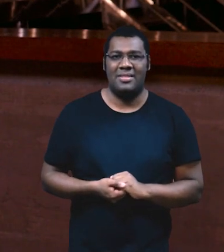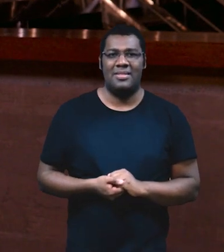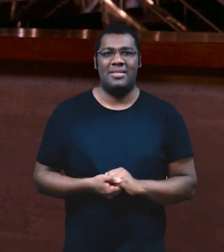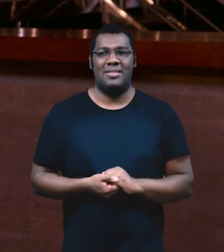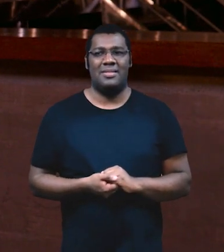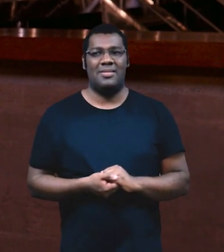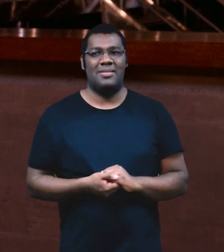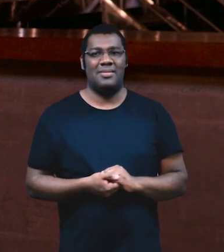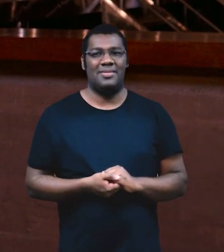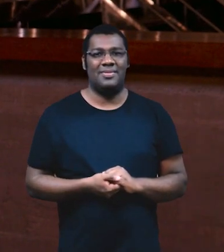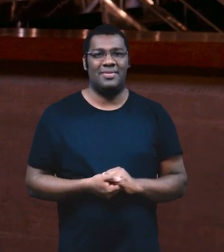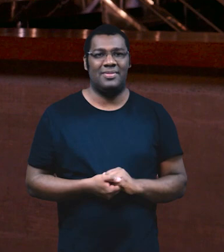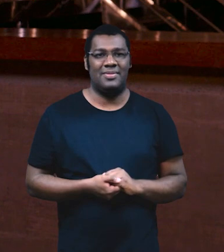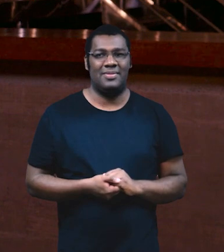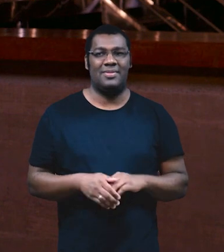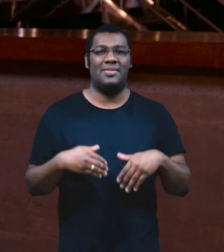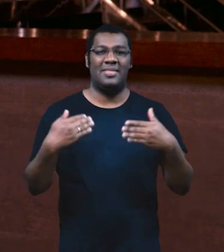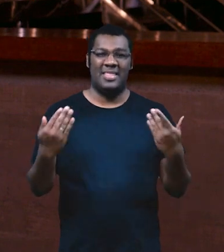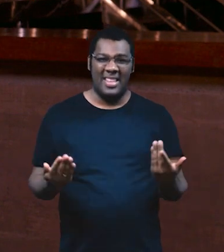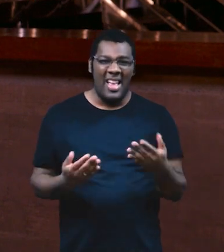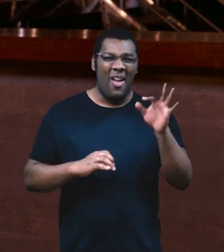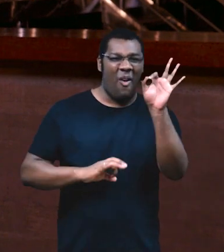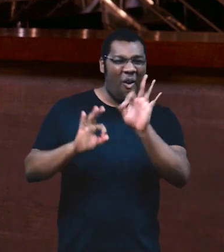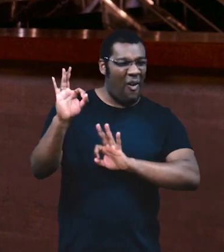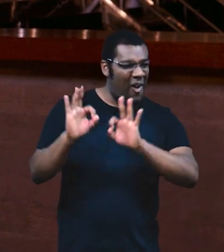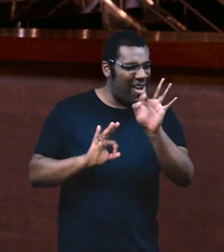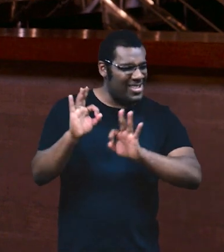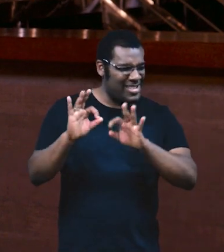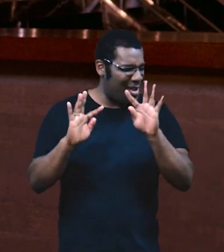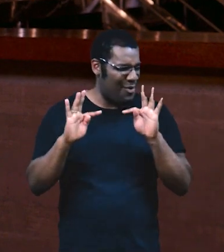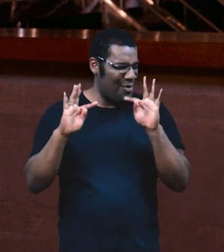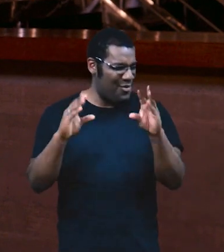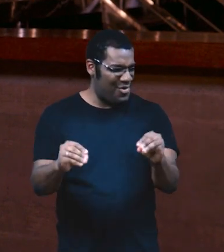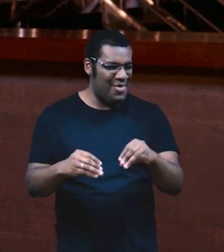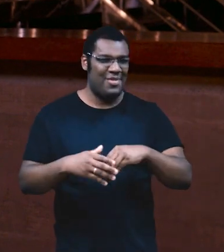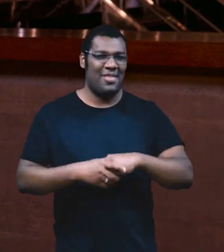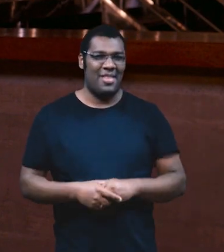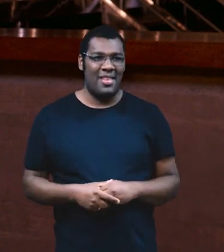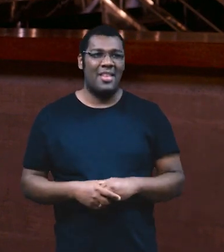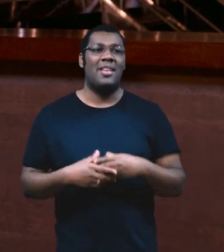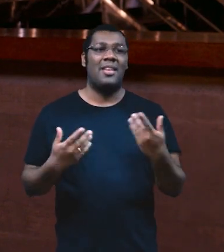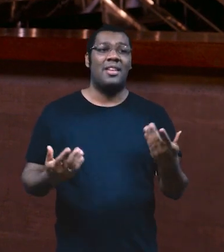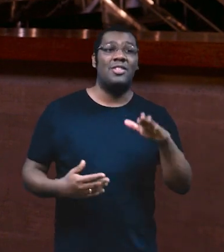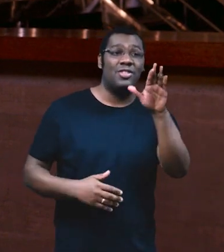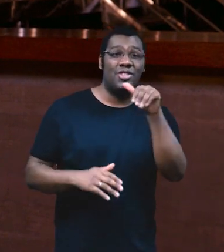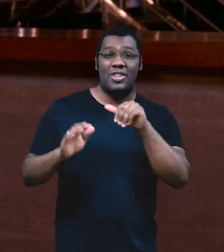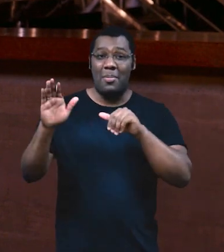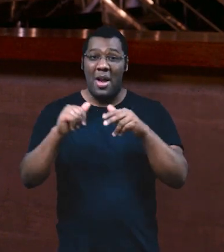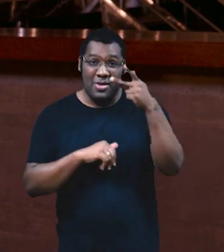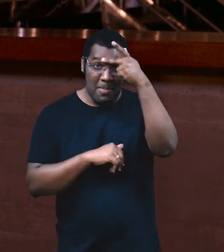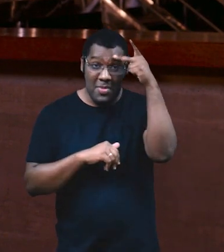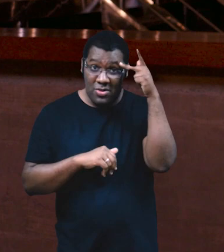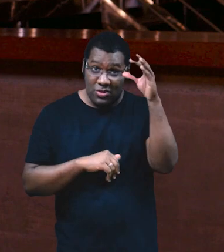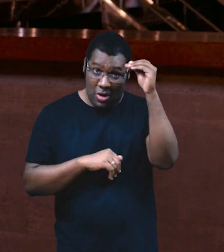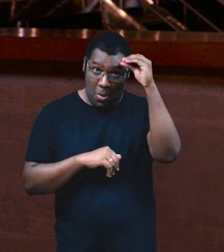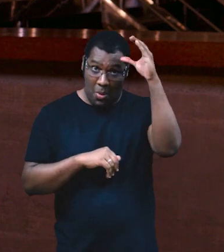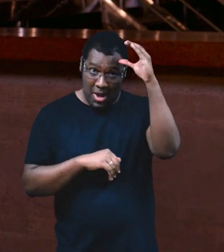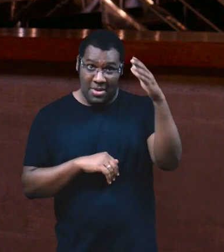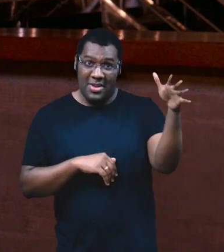Pensaram em tudo mesmo. Reuniram especialistas na área, compuseram e gravaram uma